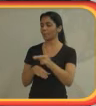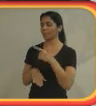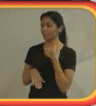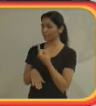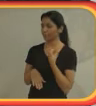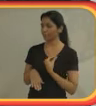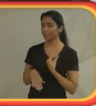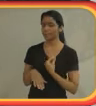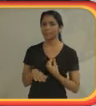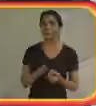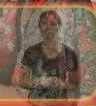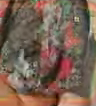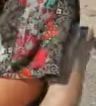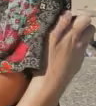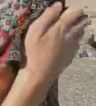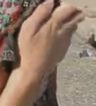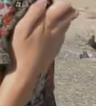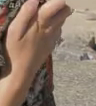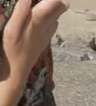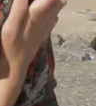que seja pro resto das nossas vidas.